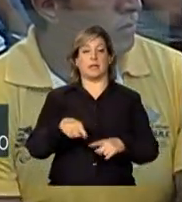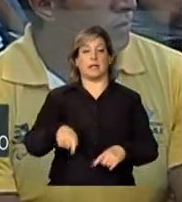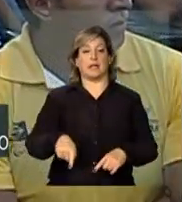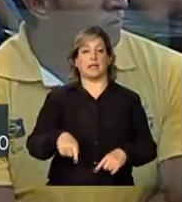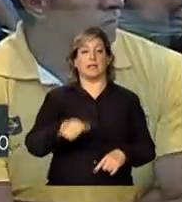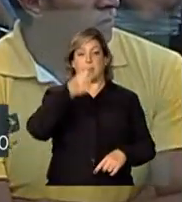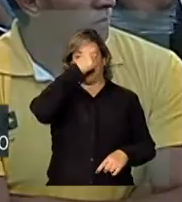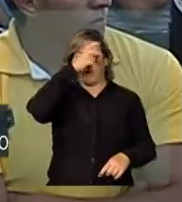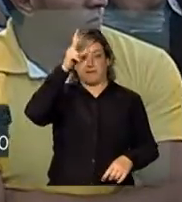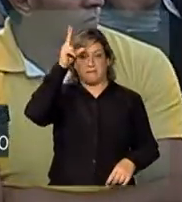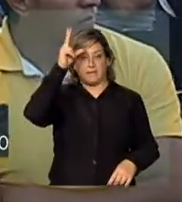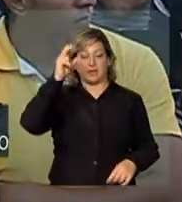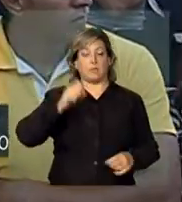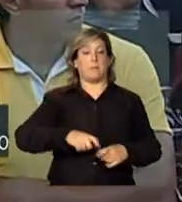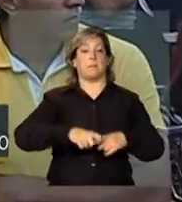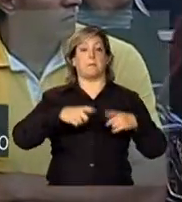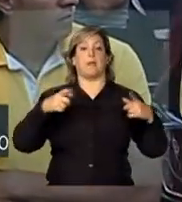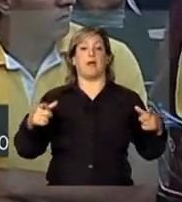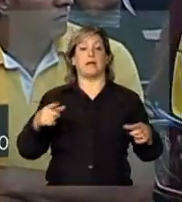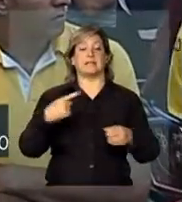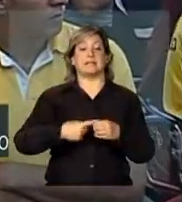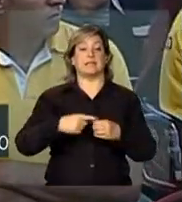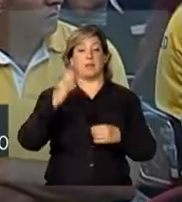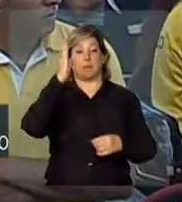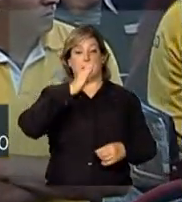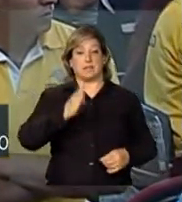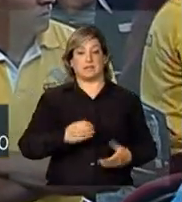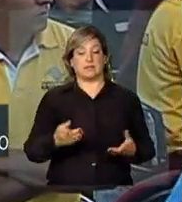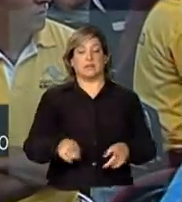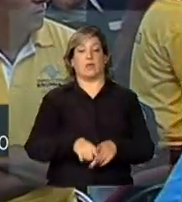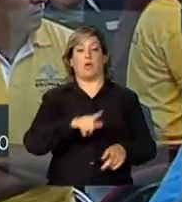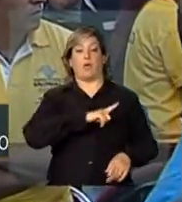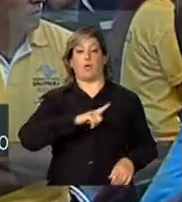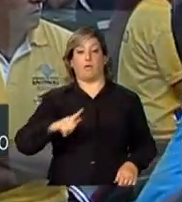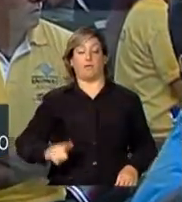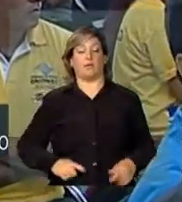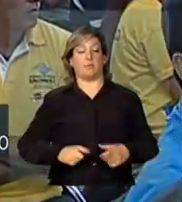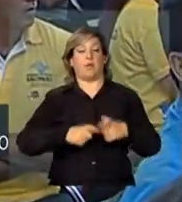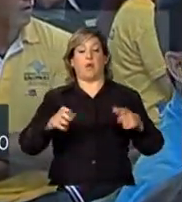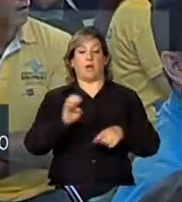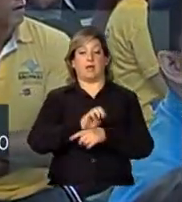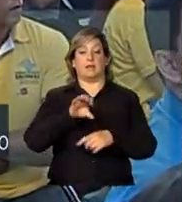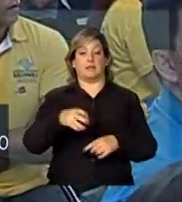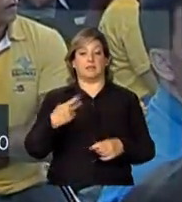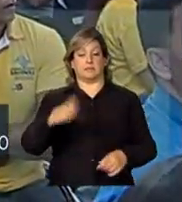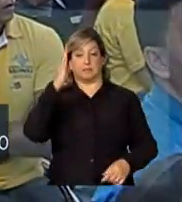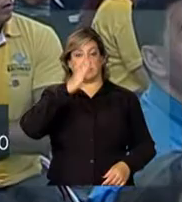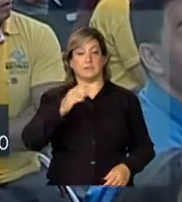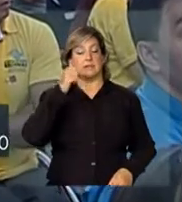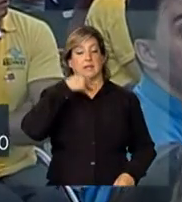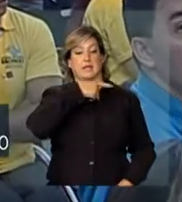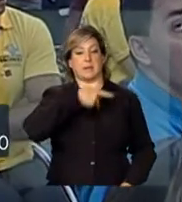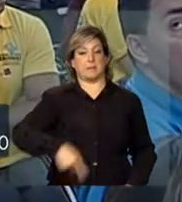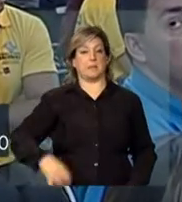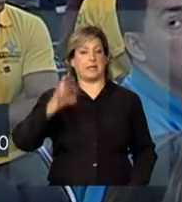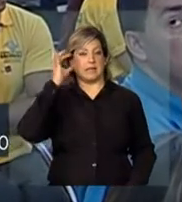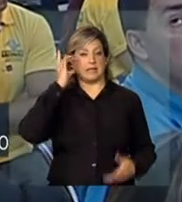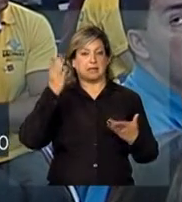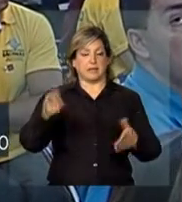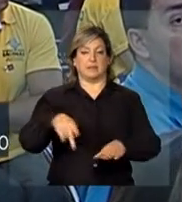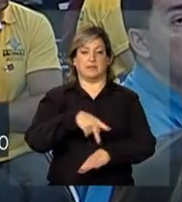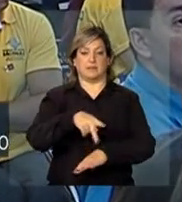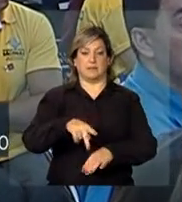prefeito da maior cidade do Brasil o governador do maior estado brasileiro e a Presidenta da República